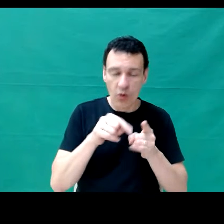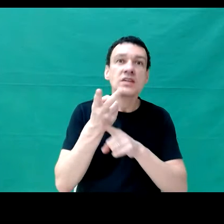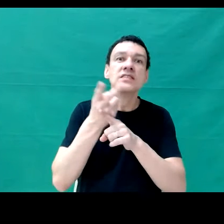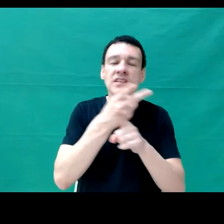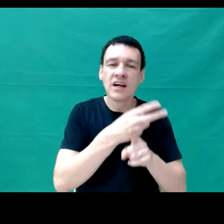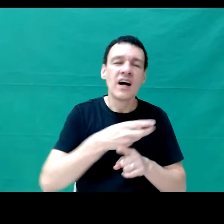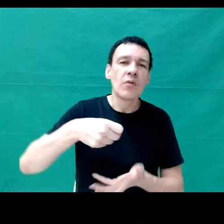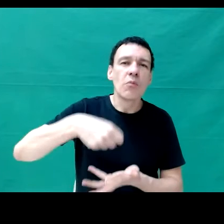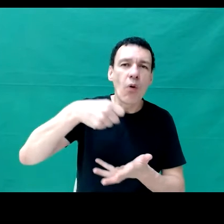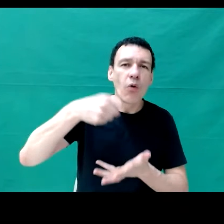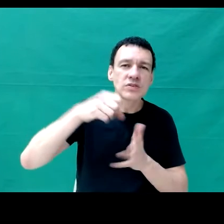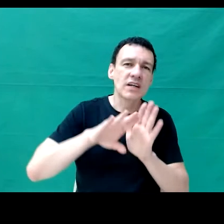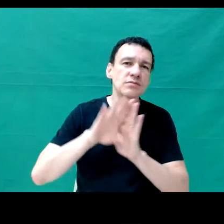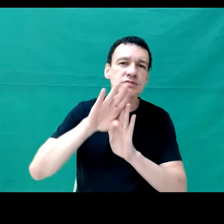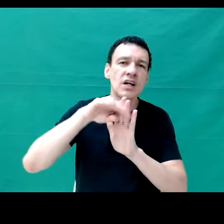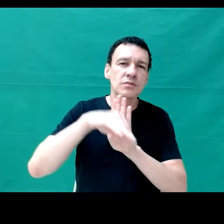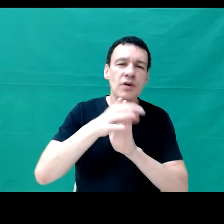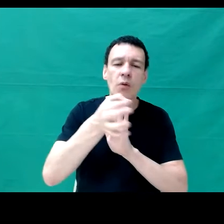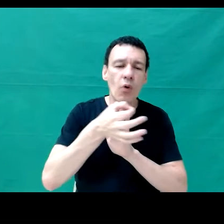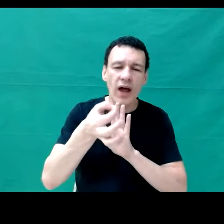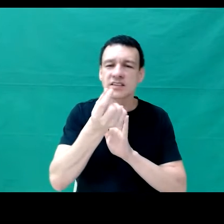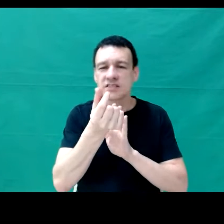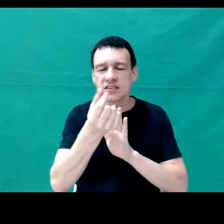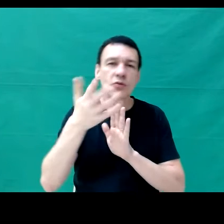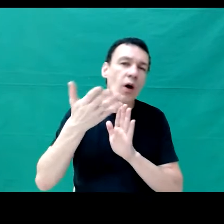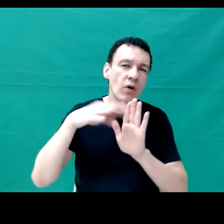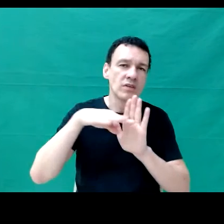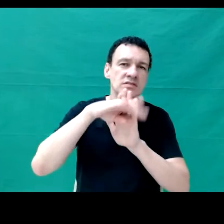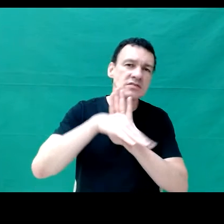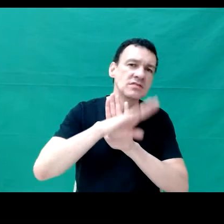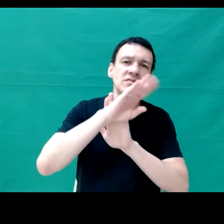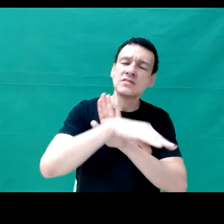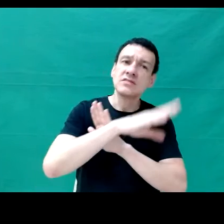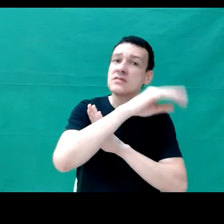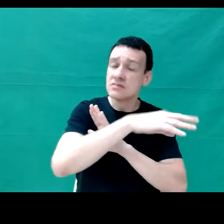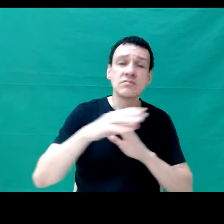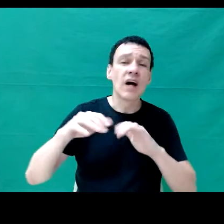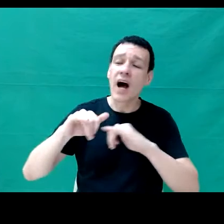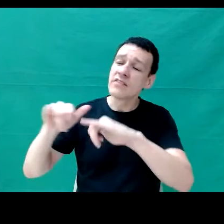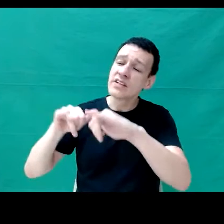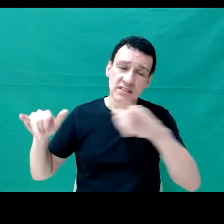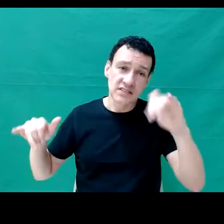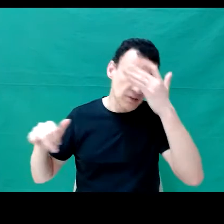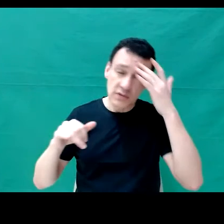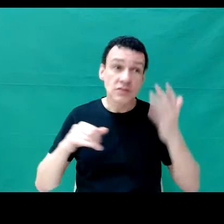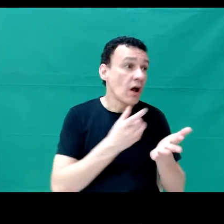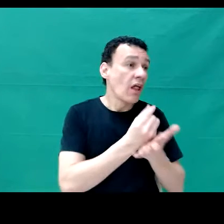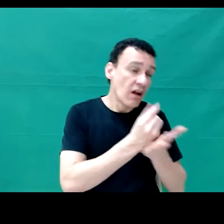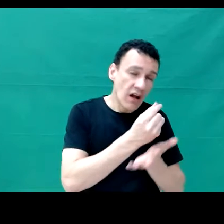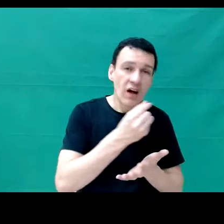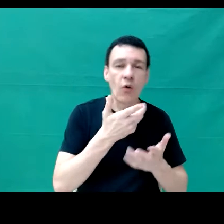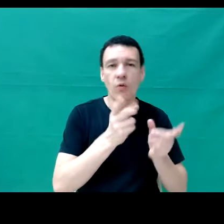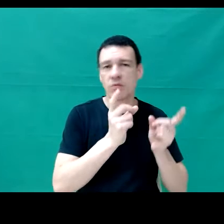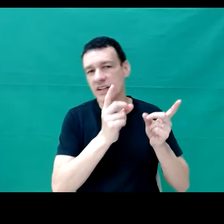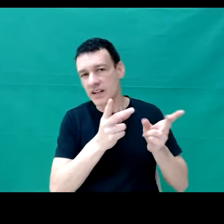o valor das moedas e vão dizendo se está em alta ou se está em baixa para as pessoas comprarem ou venderem as ações e as moedas